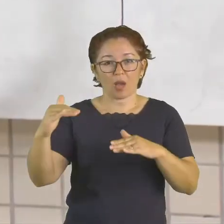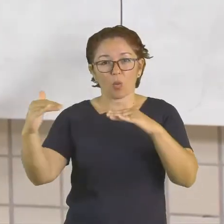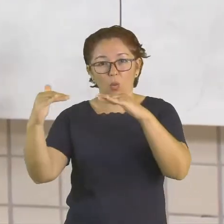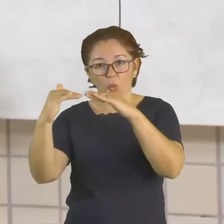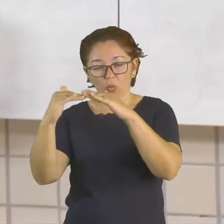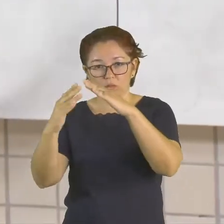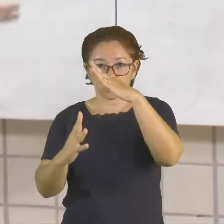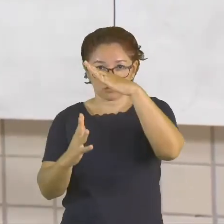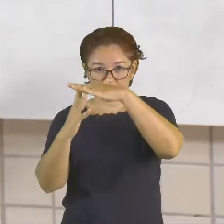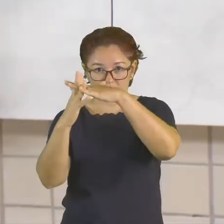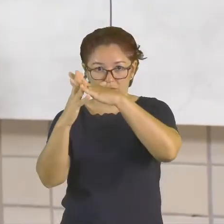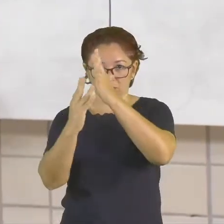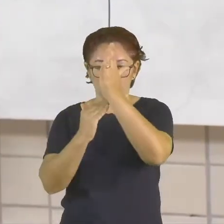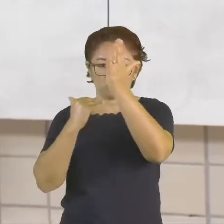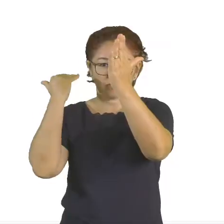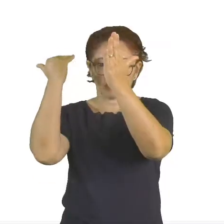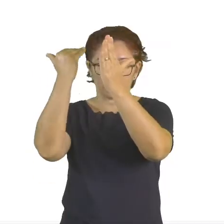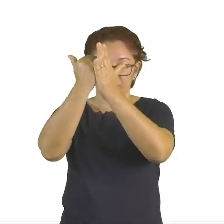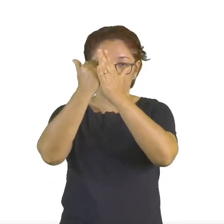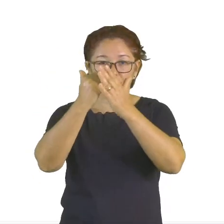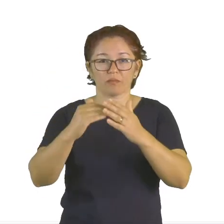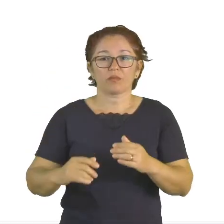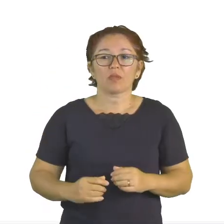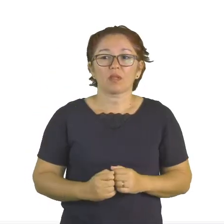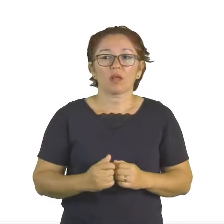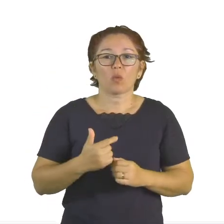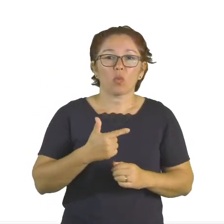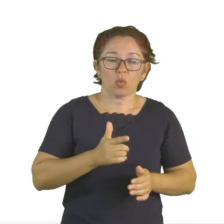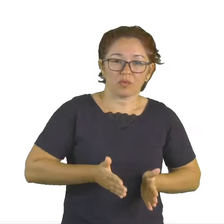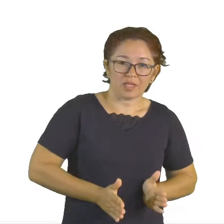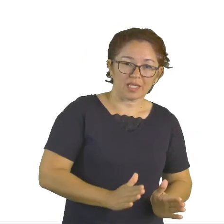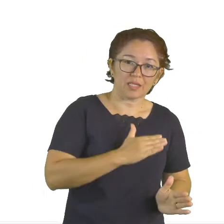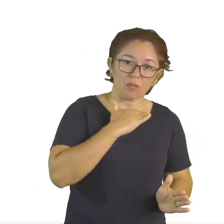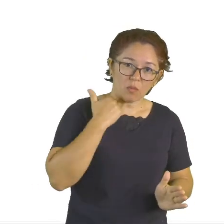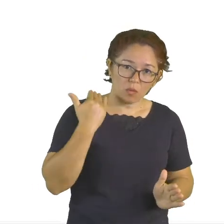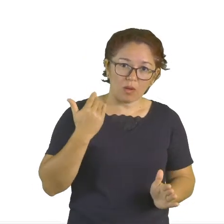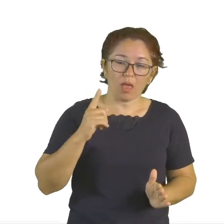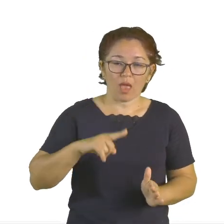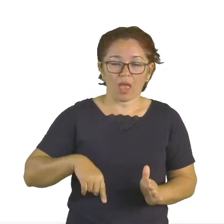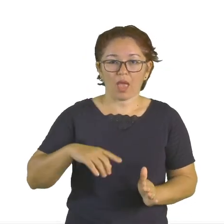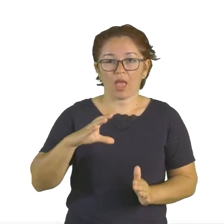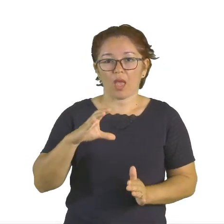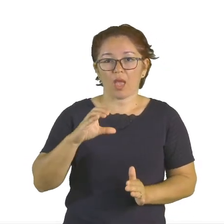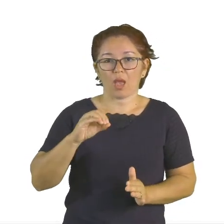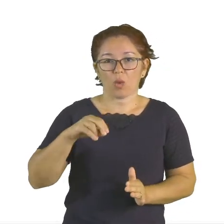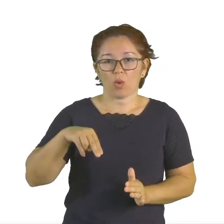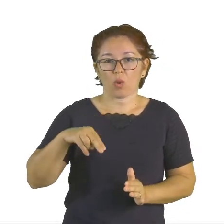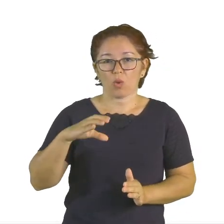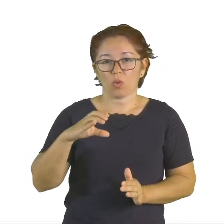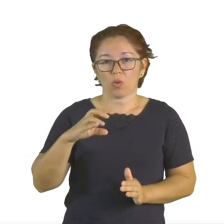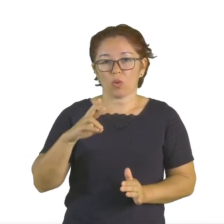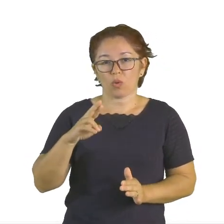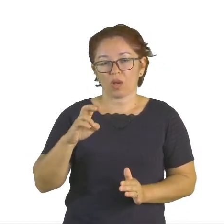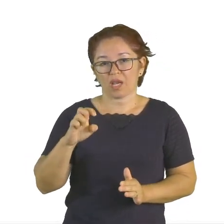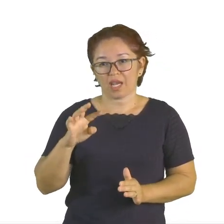a vida e a morte, esse nascer e morrer, é um poema concreto. Peguem as justificativas ou